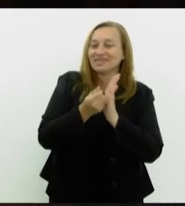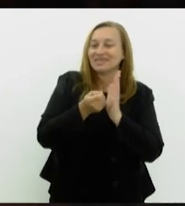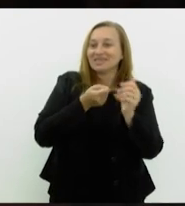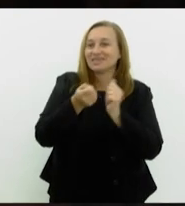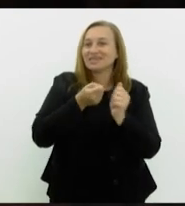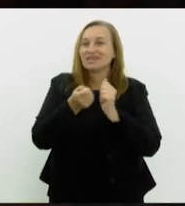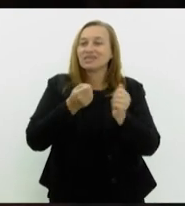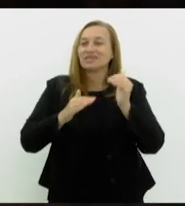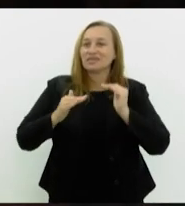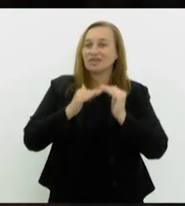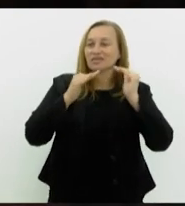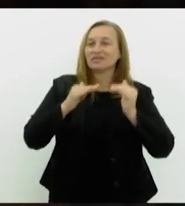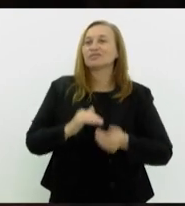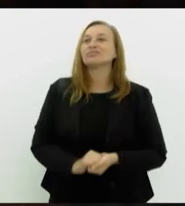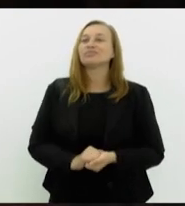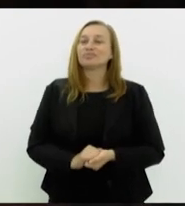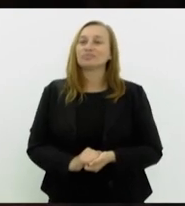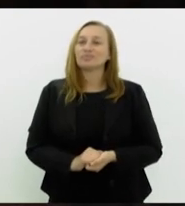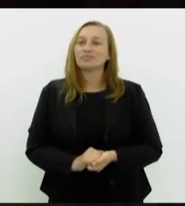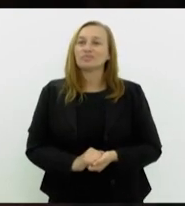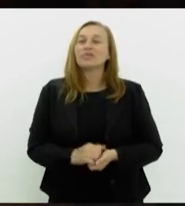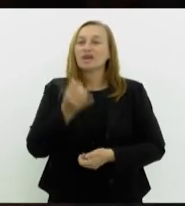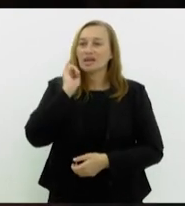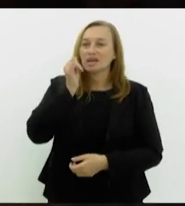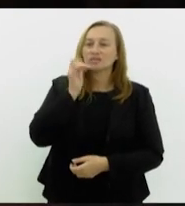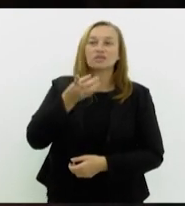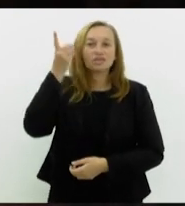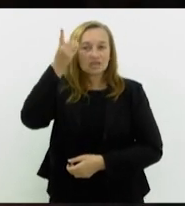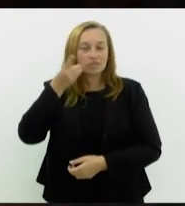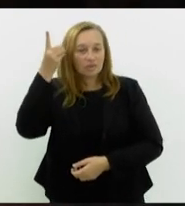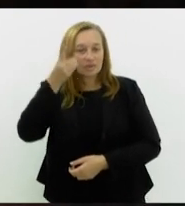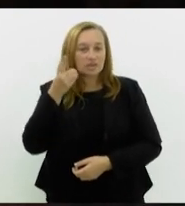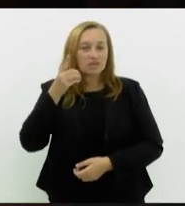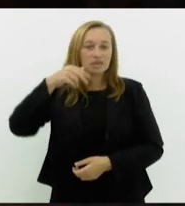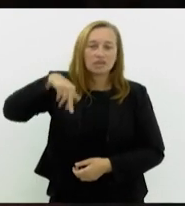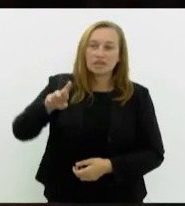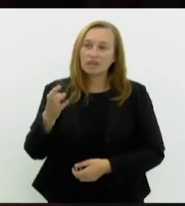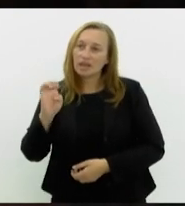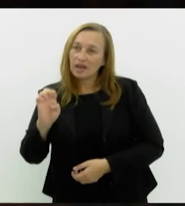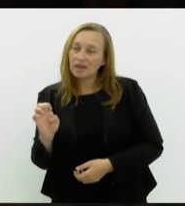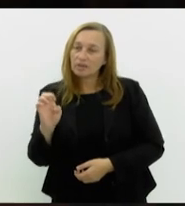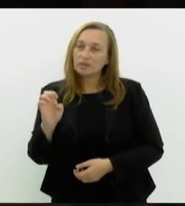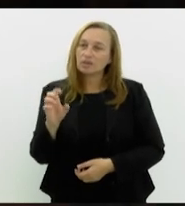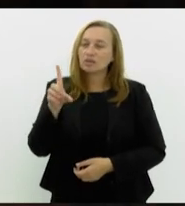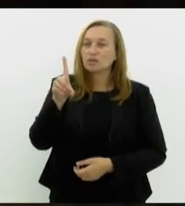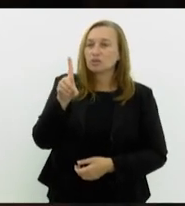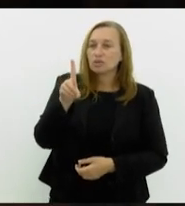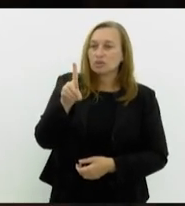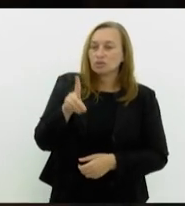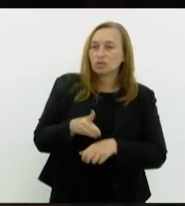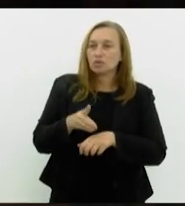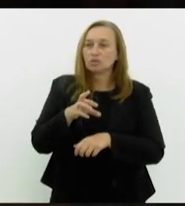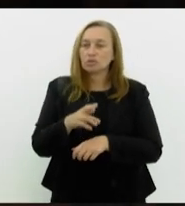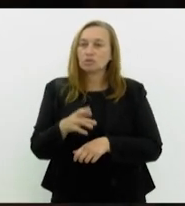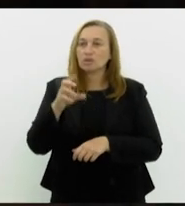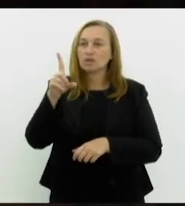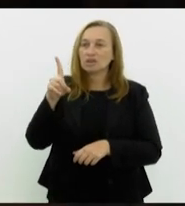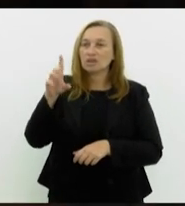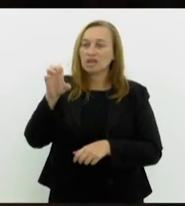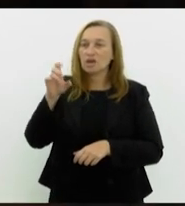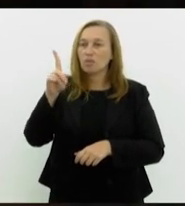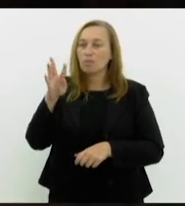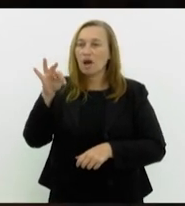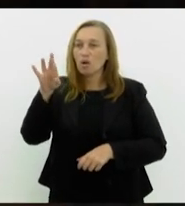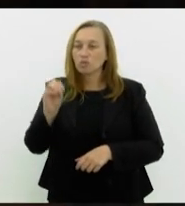Financeira e Controle favorável. Relatores, deputado Guilherme Delarogue, Dr. Deodalto e Vinícius Cozzolino.